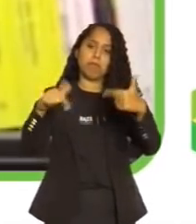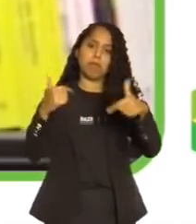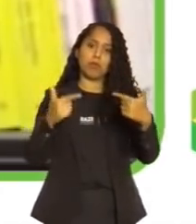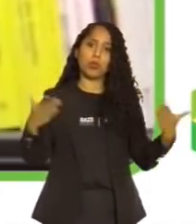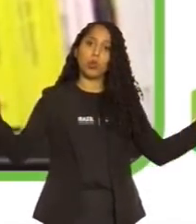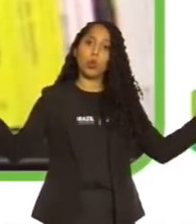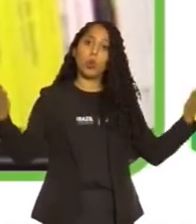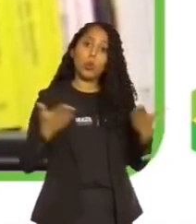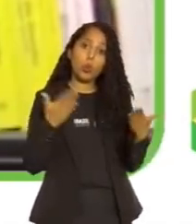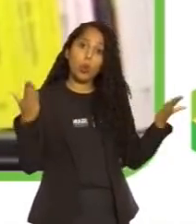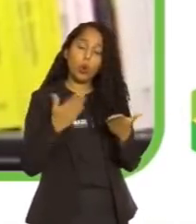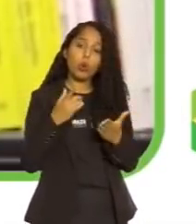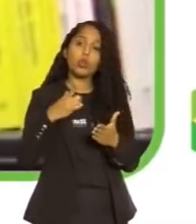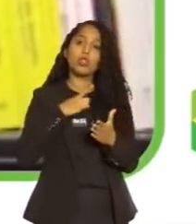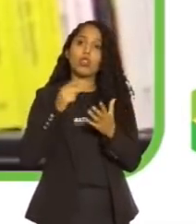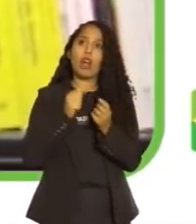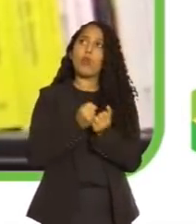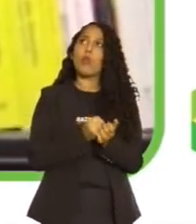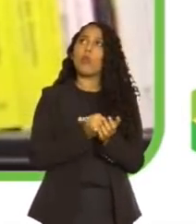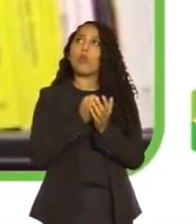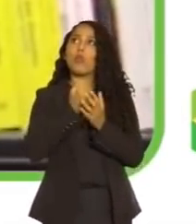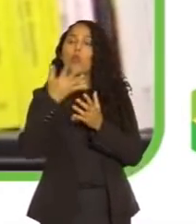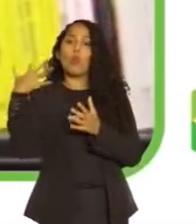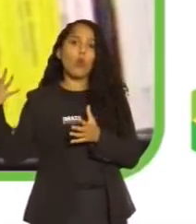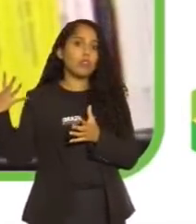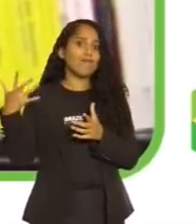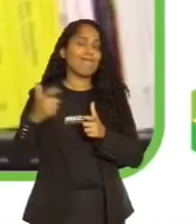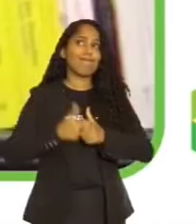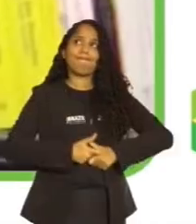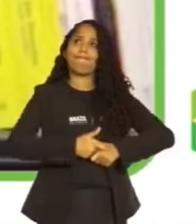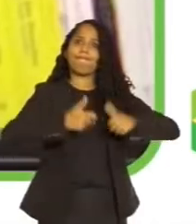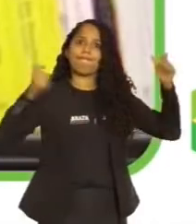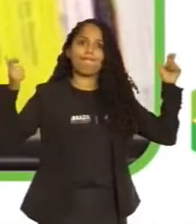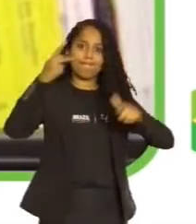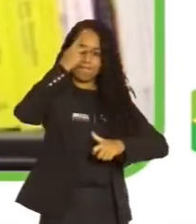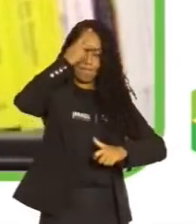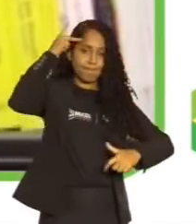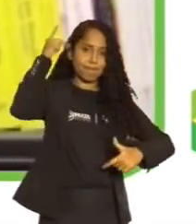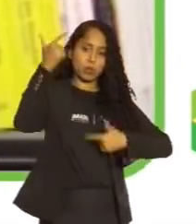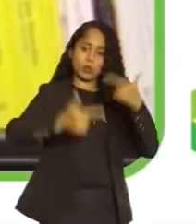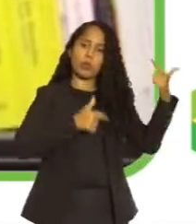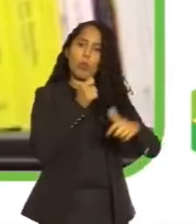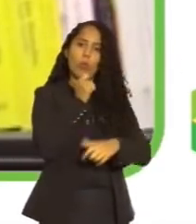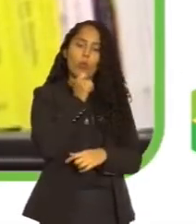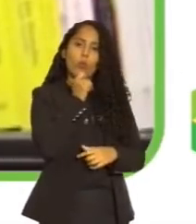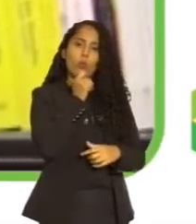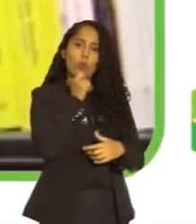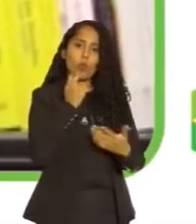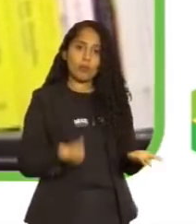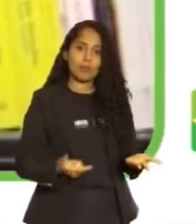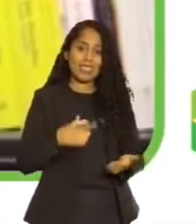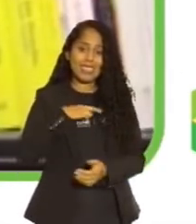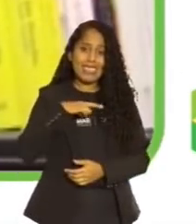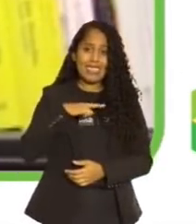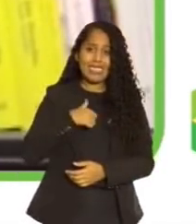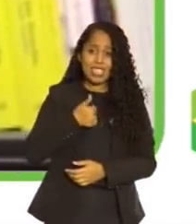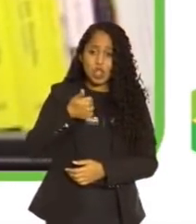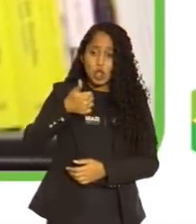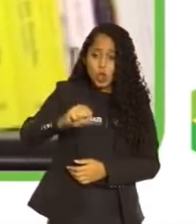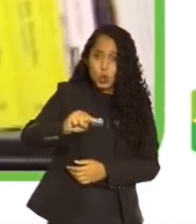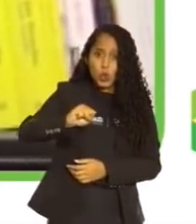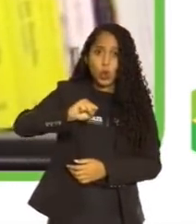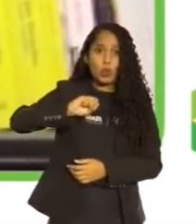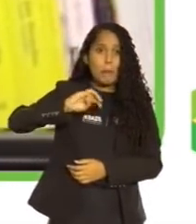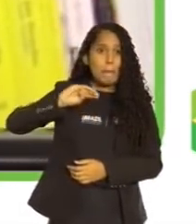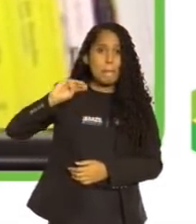um volume brutal de brasileiros desempregados. Ciro Gomes mencionou isso. São mais de 18 milhões de brasileiros,